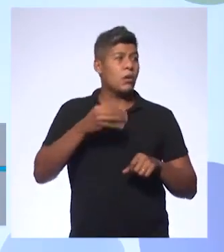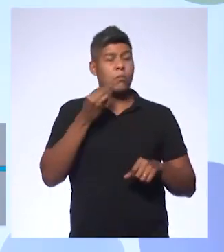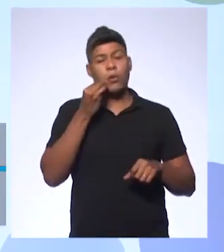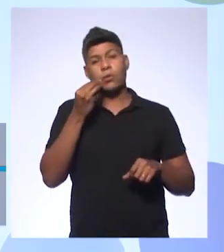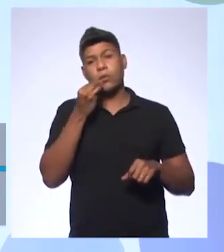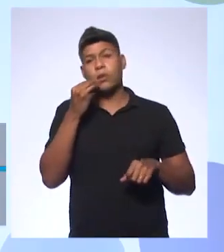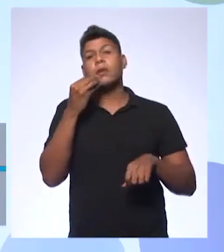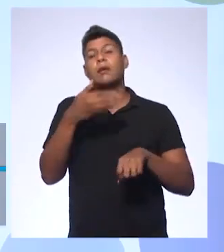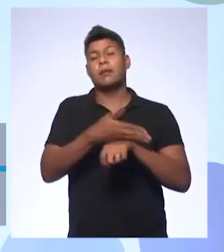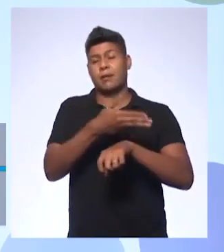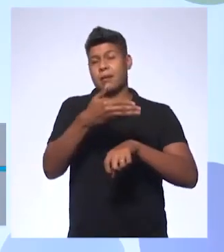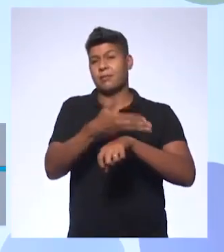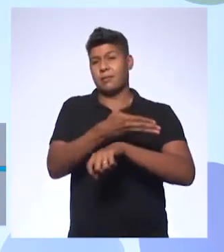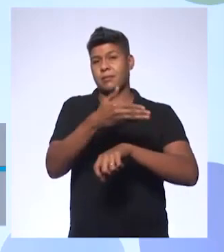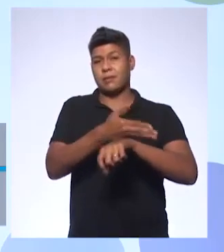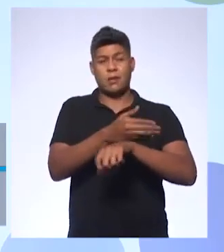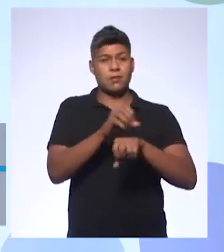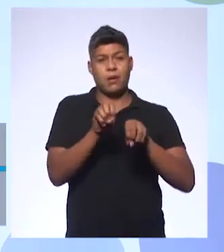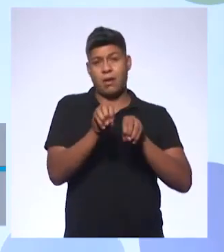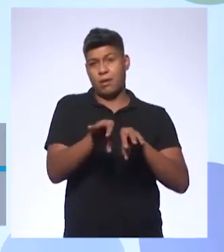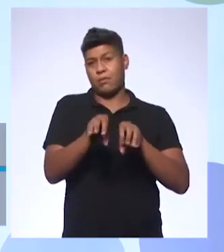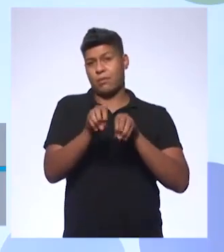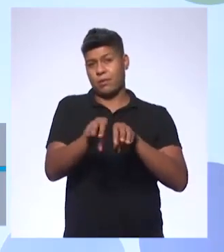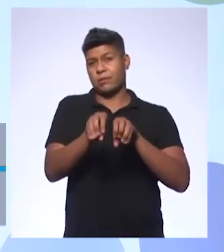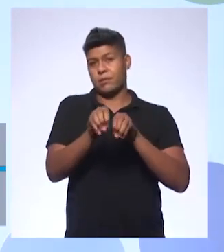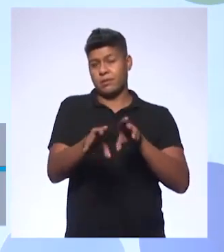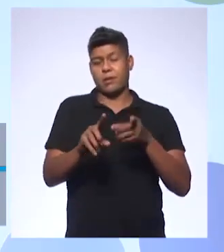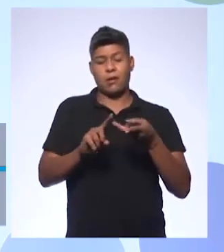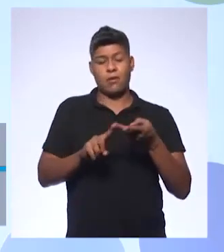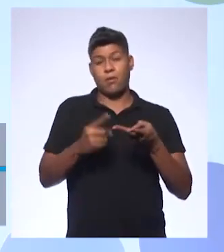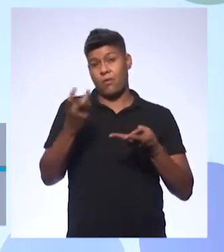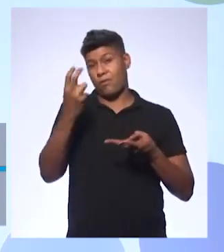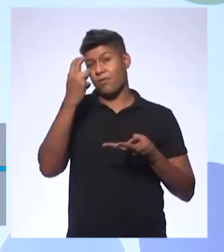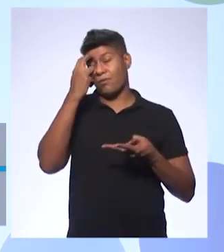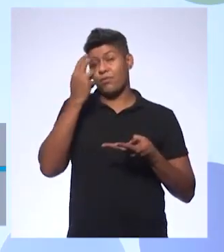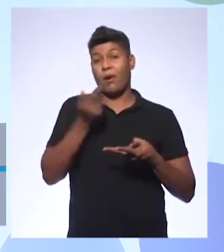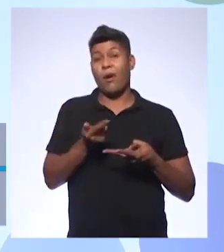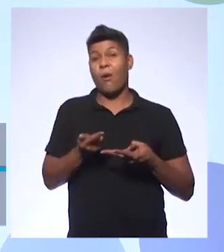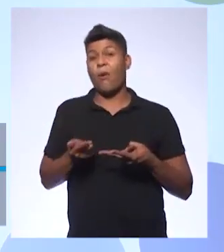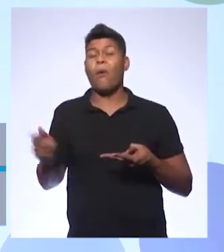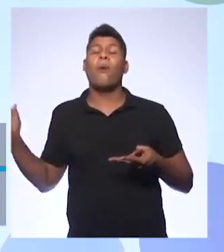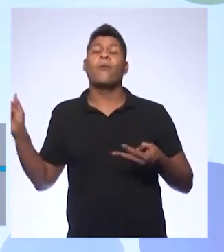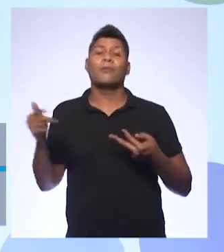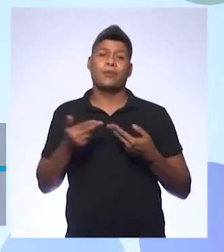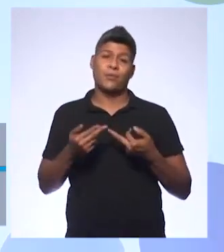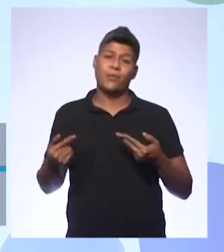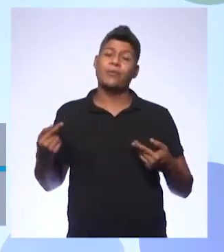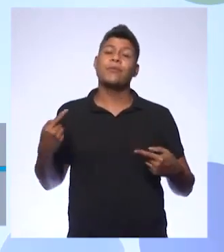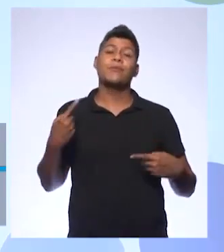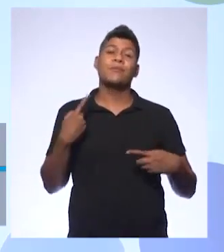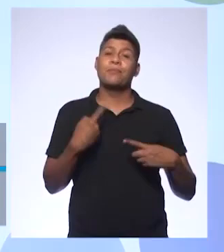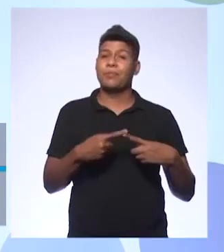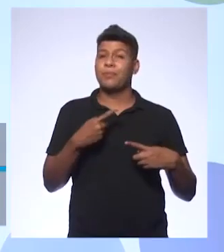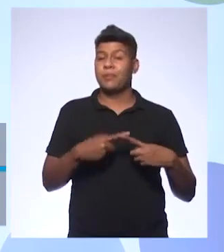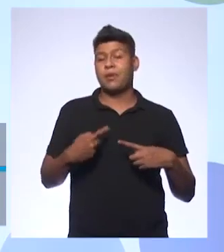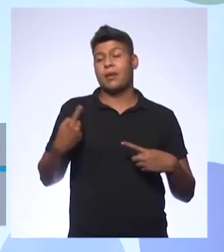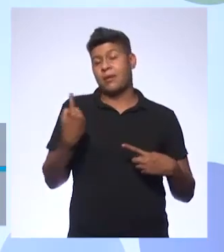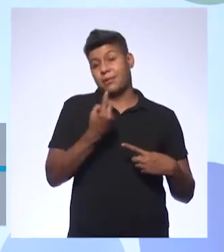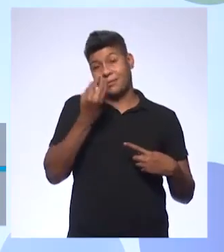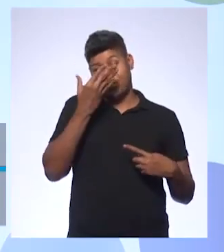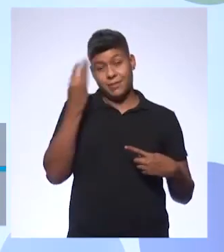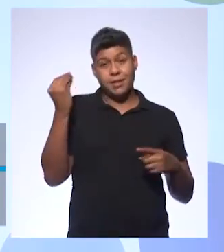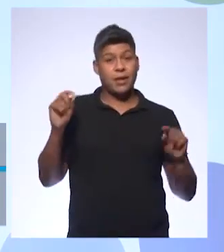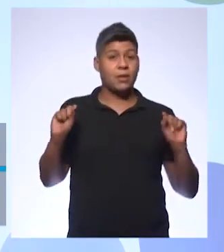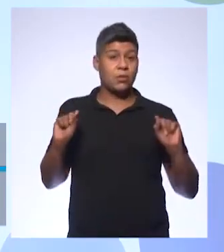de ter acesso tanto à educação, tanto à cultura, a tantas outras coisas, porque justamente, às vezes a gente esquece